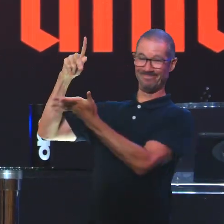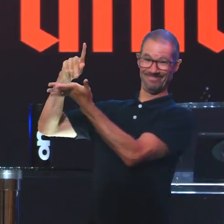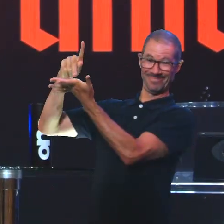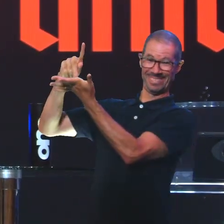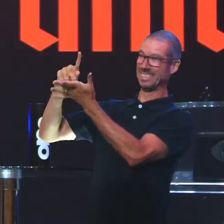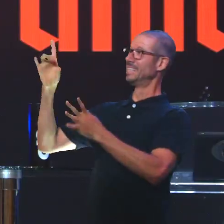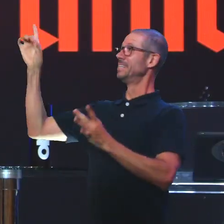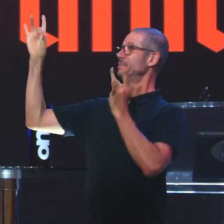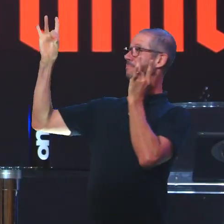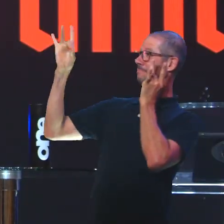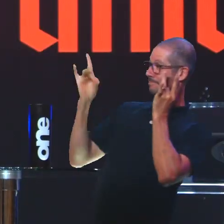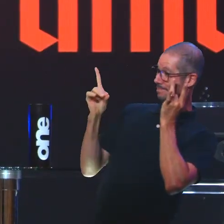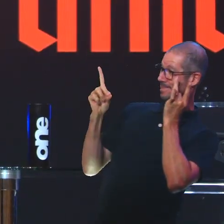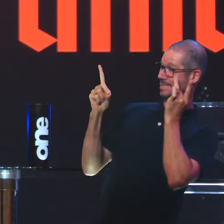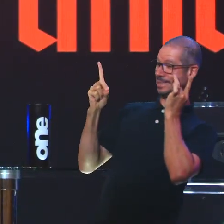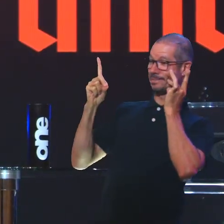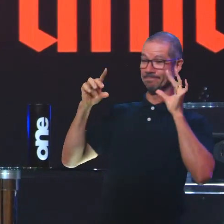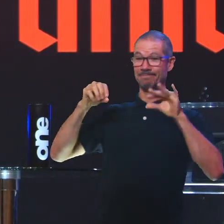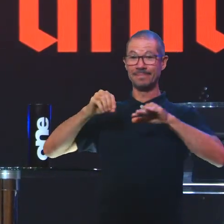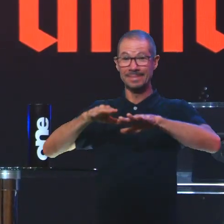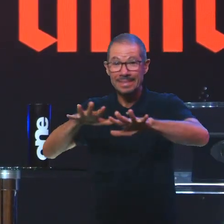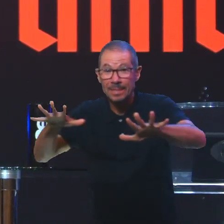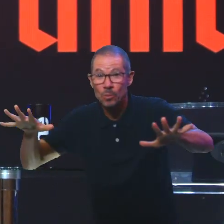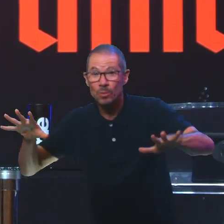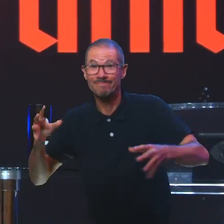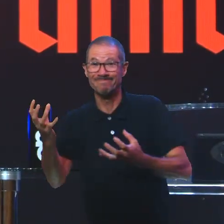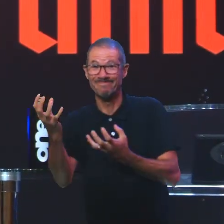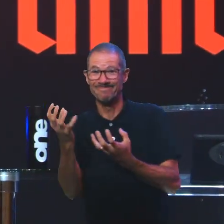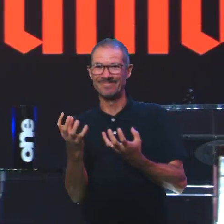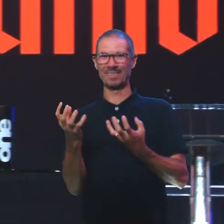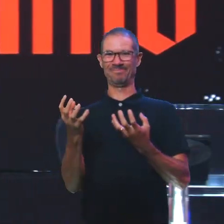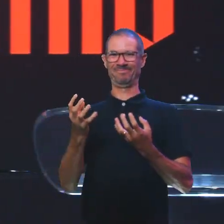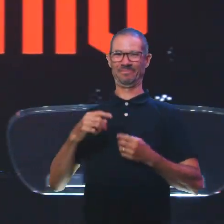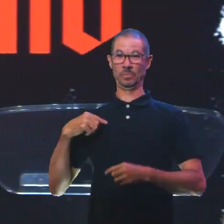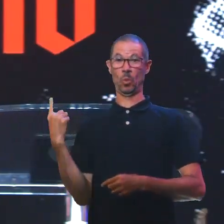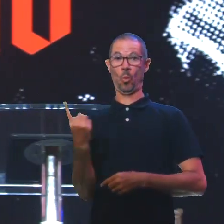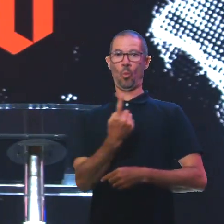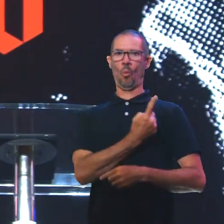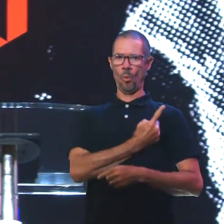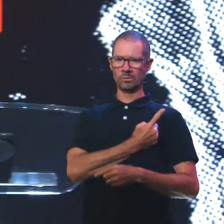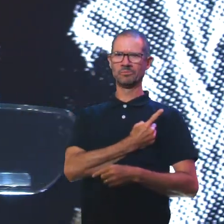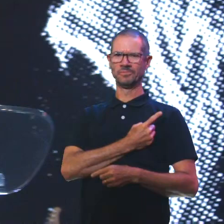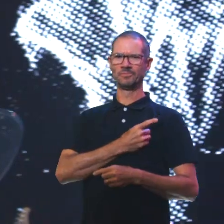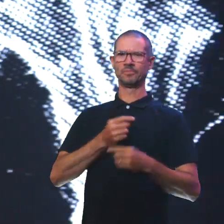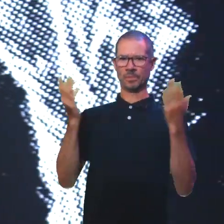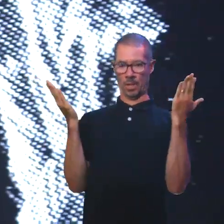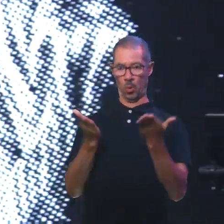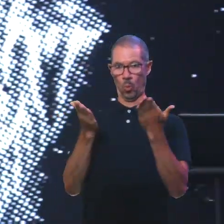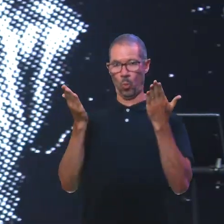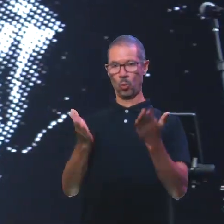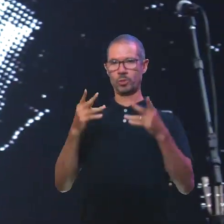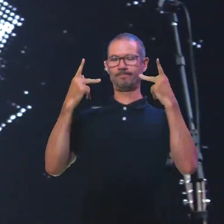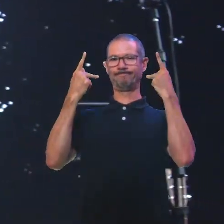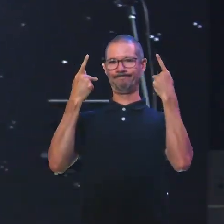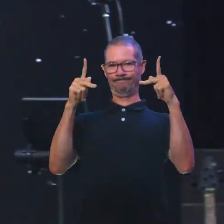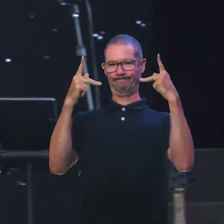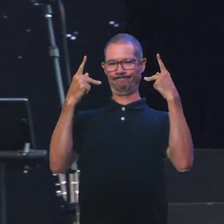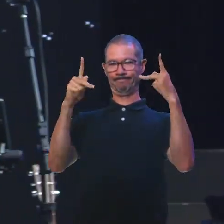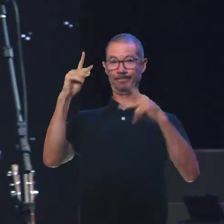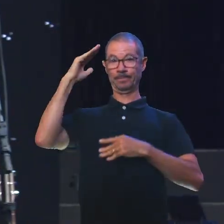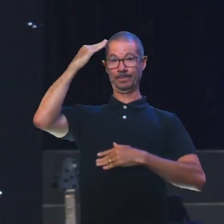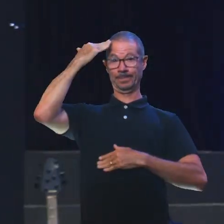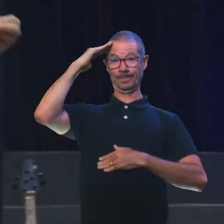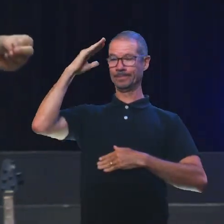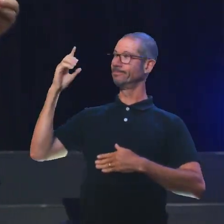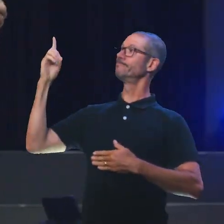A presença do Senhor estava nesse lugar e essa é aquela que nós queremos, aquela que nós zelamos. E eu quero hoje trazer para você essa palavra para você